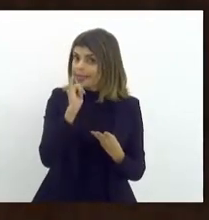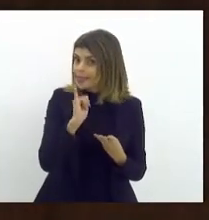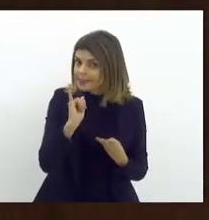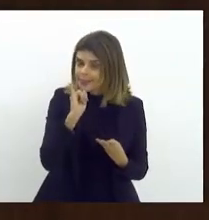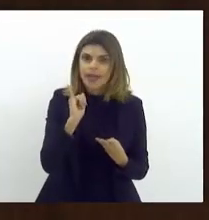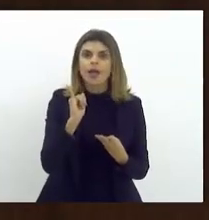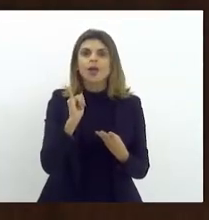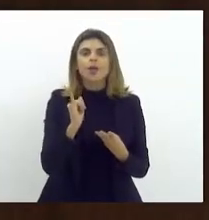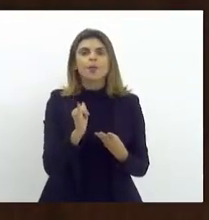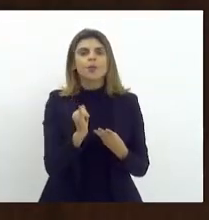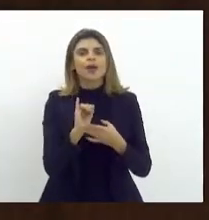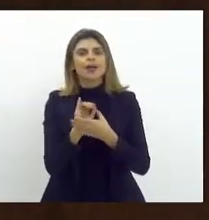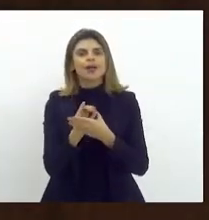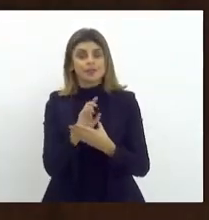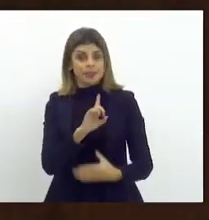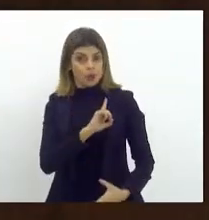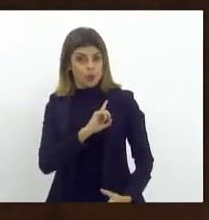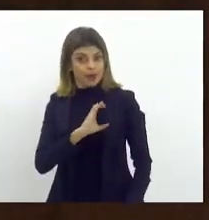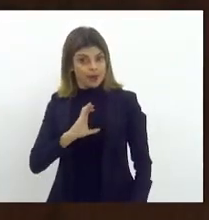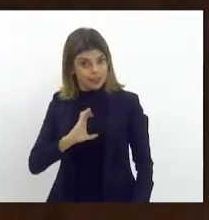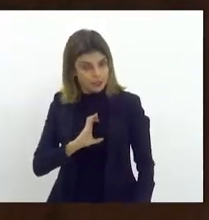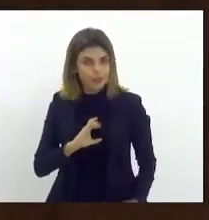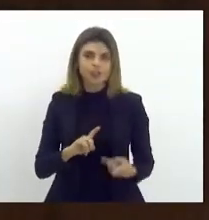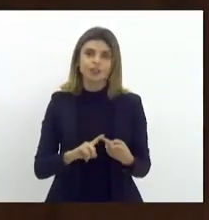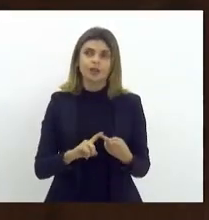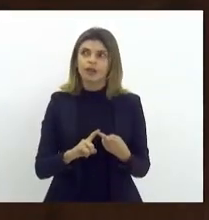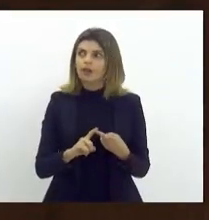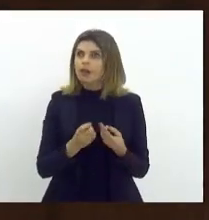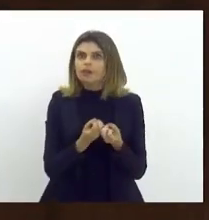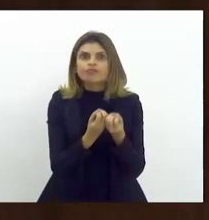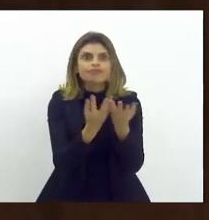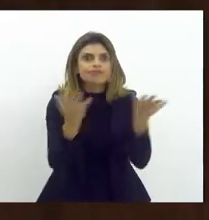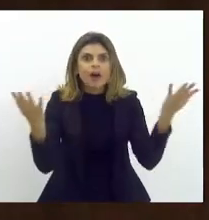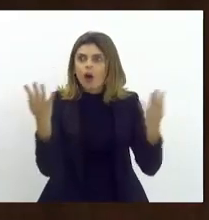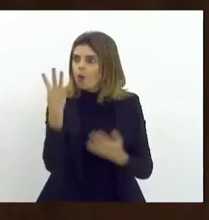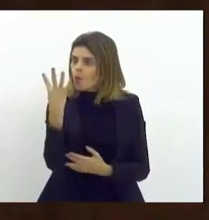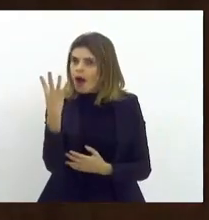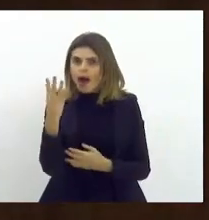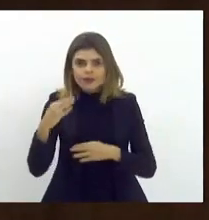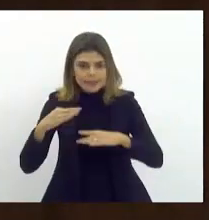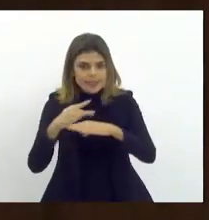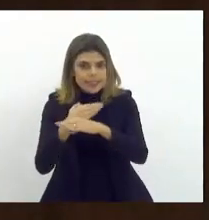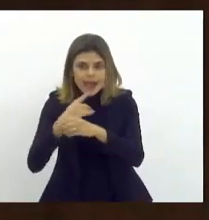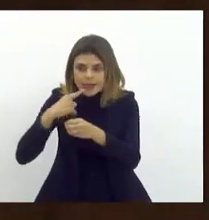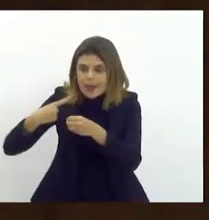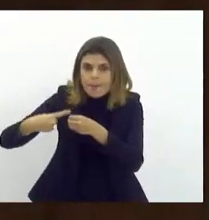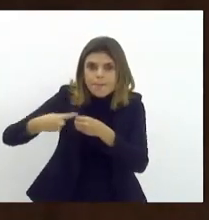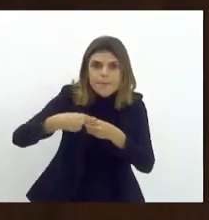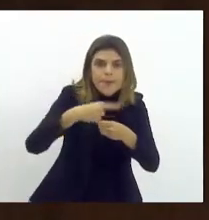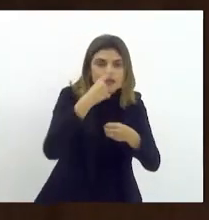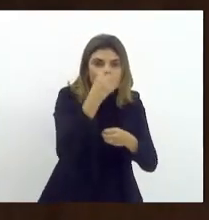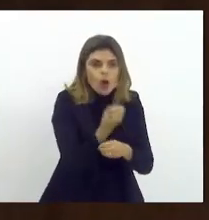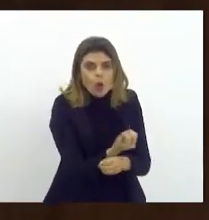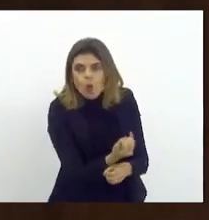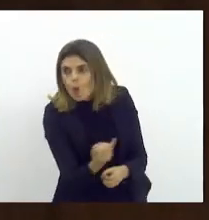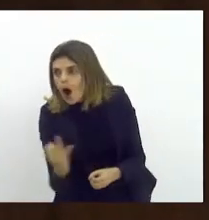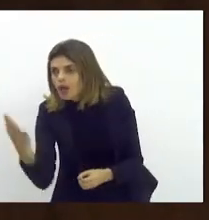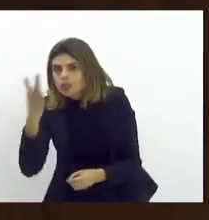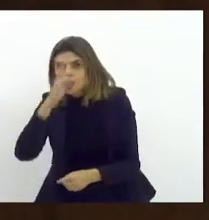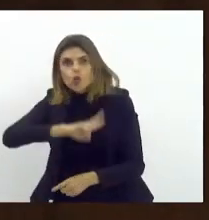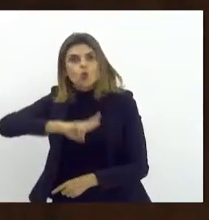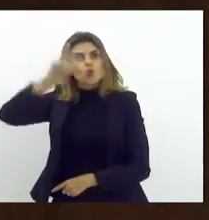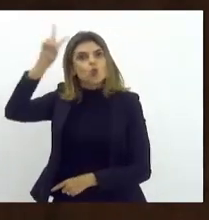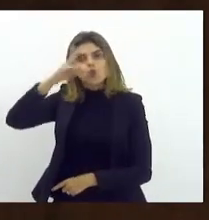Duque de Caxias e a própria capital que são as quatro cidades de que tem a maior número de